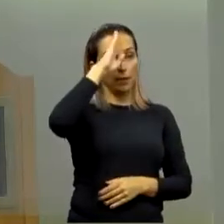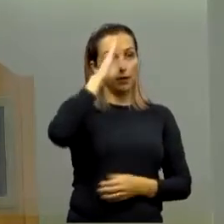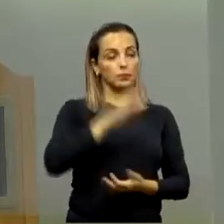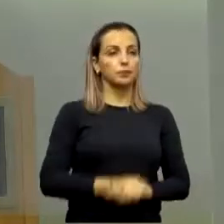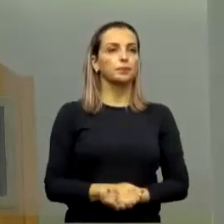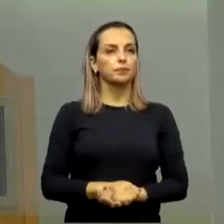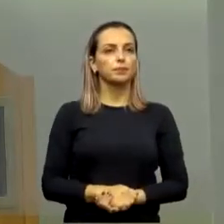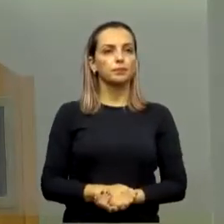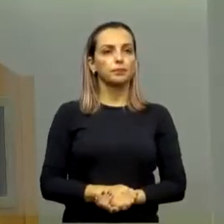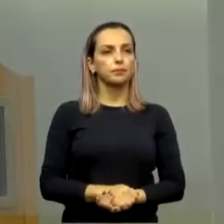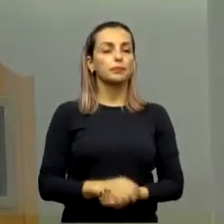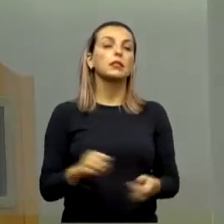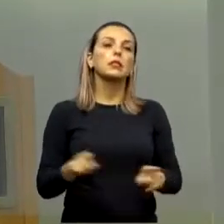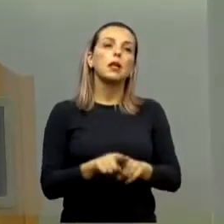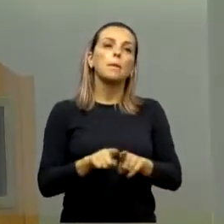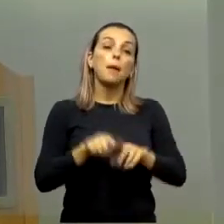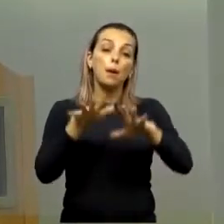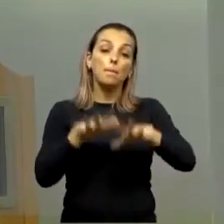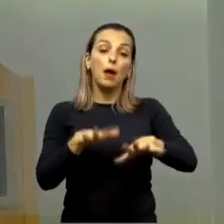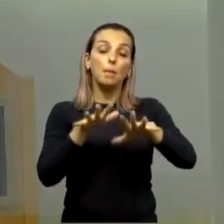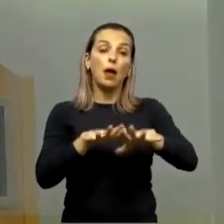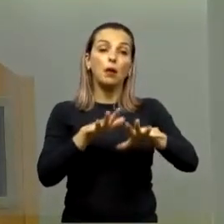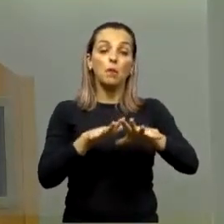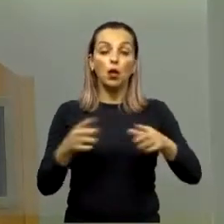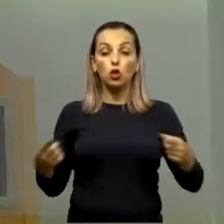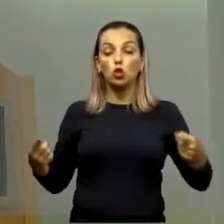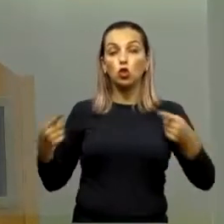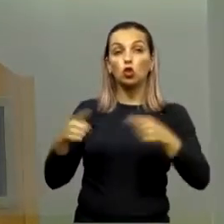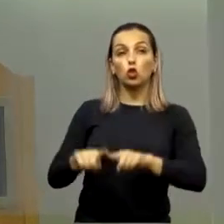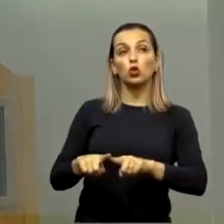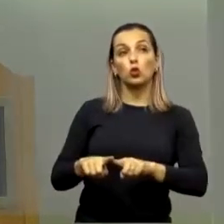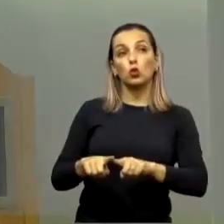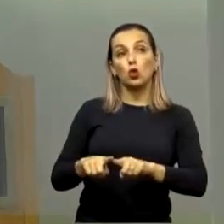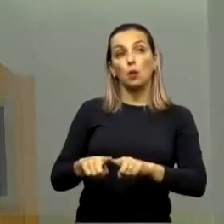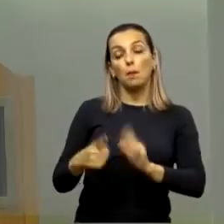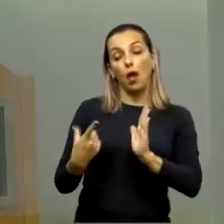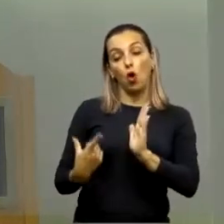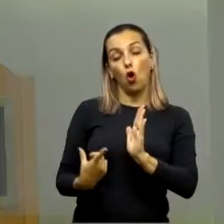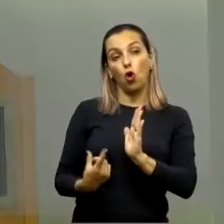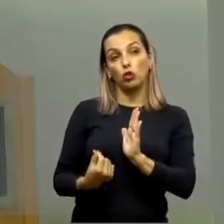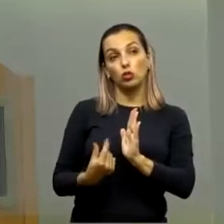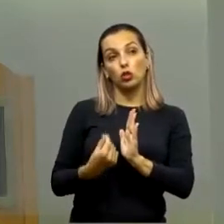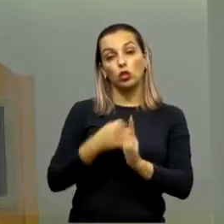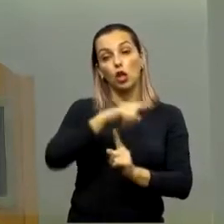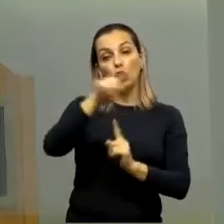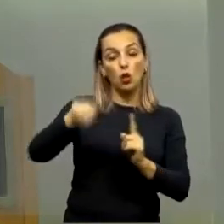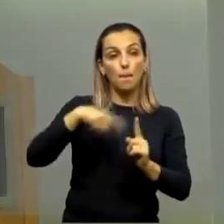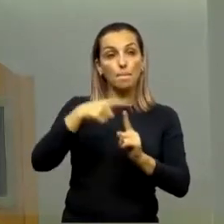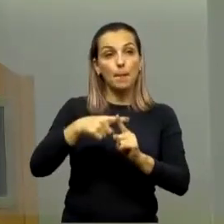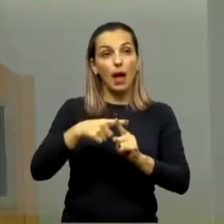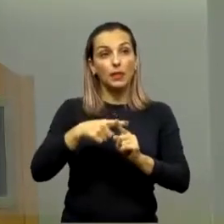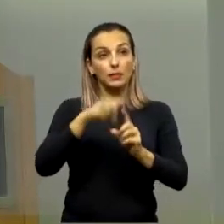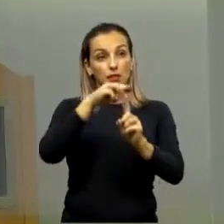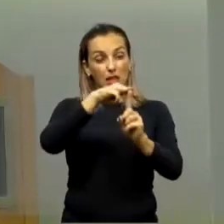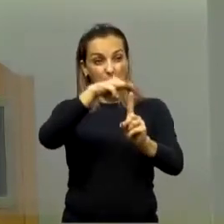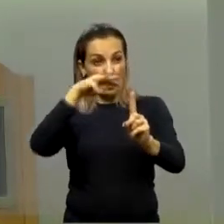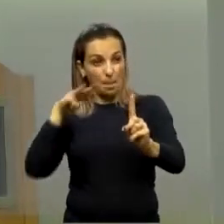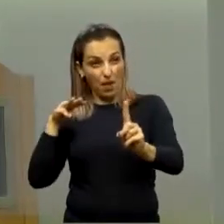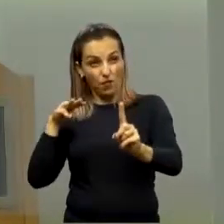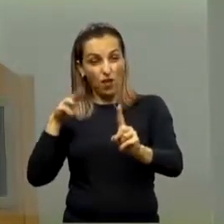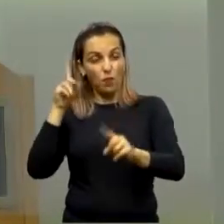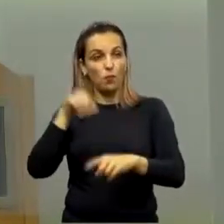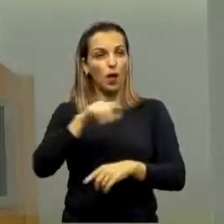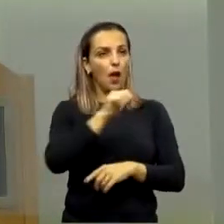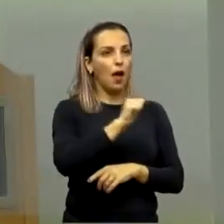aqui enfim uma manifestação contrária ao novo reajuste da Luz acabou de sair na mídia cá